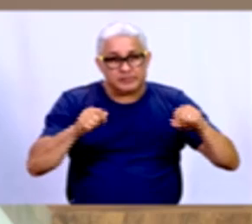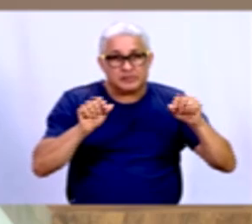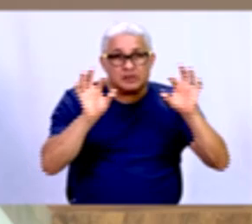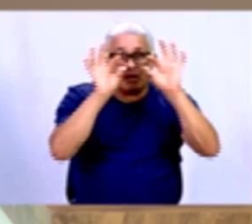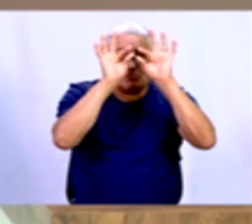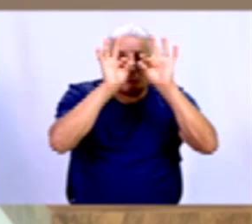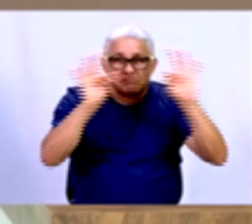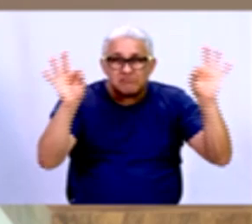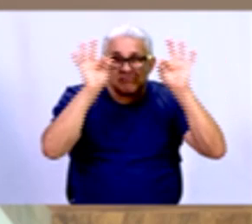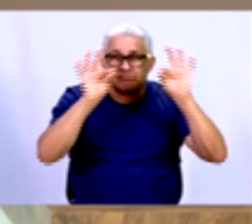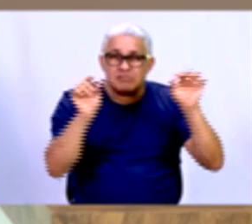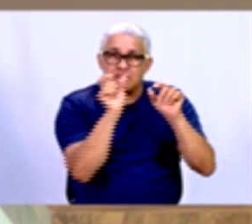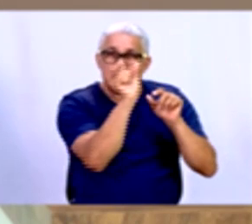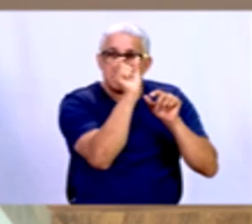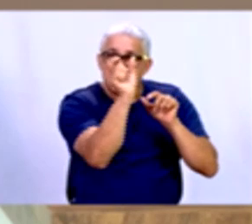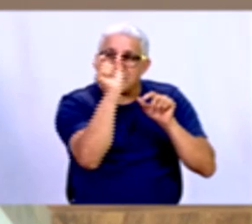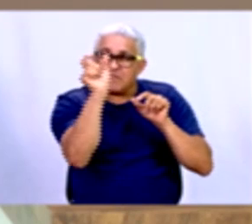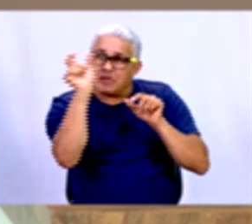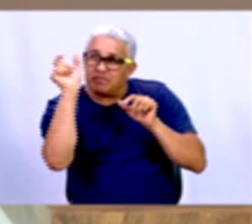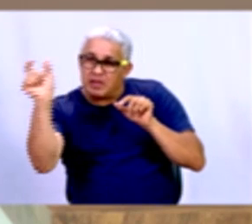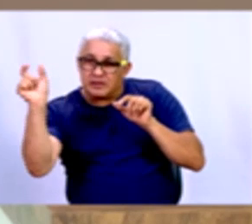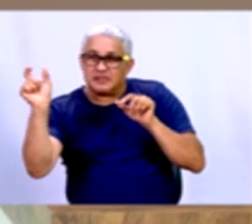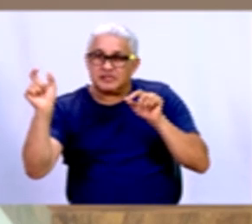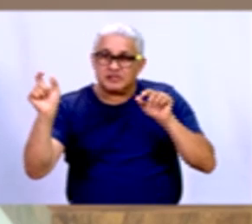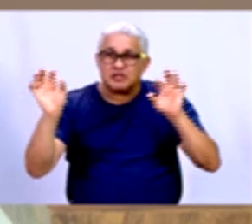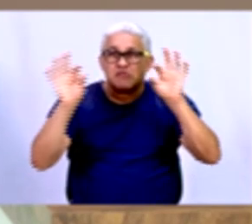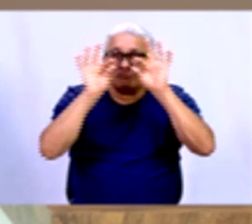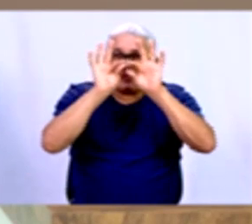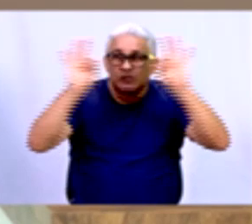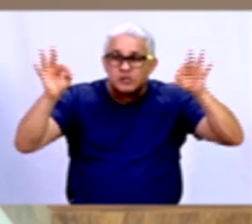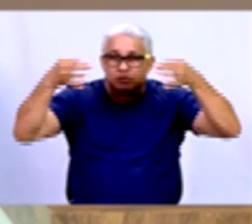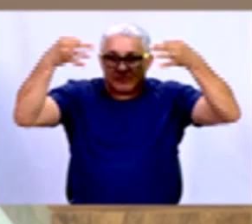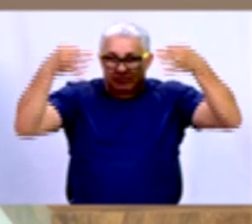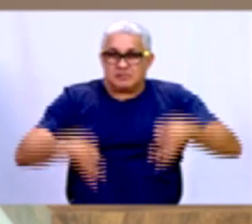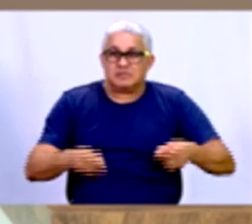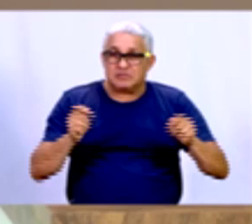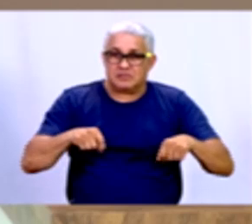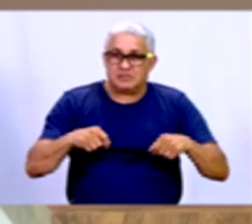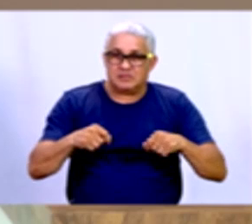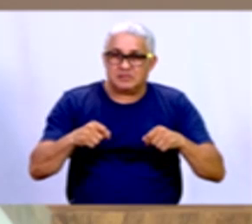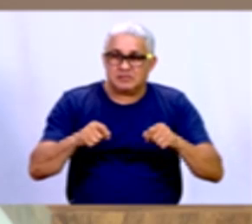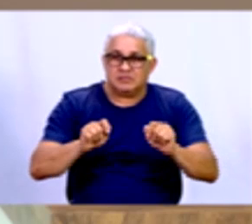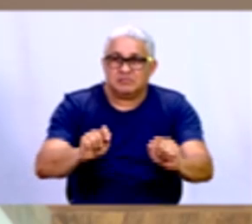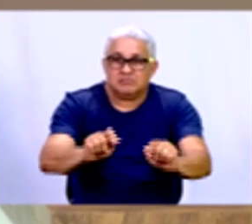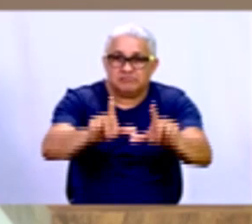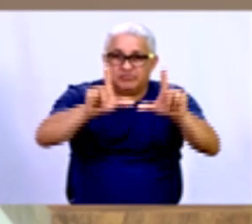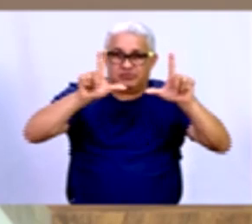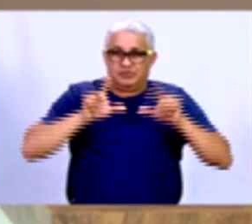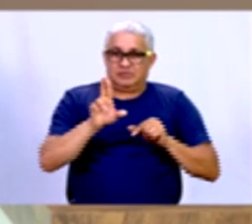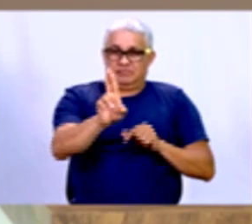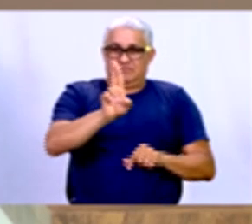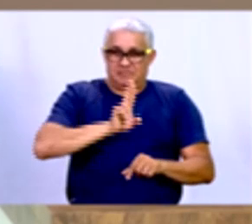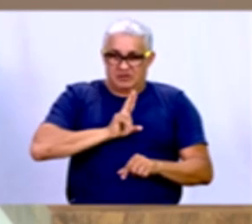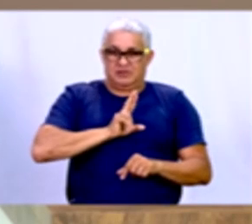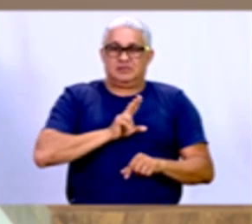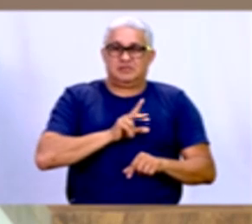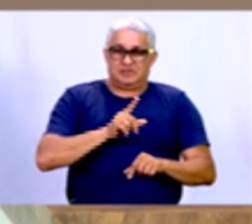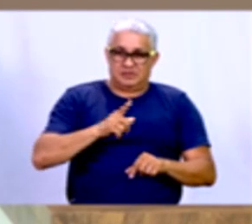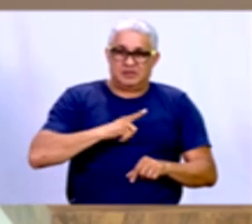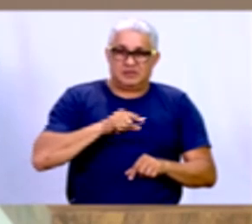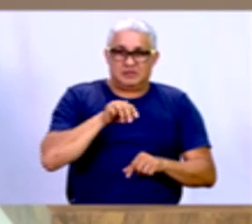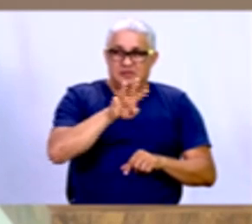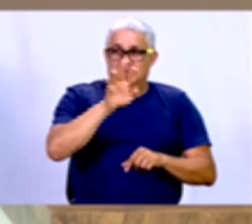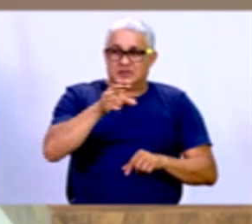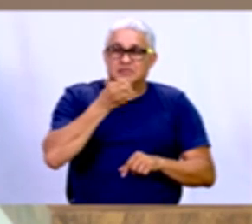elaborada, montando, né, palavras coesas, certamente trará bons resultados e sites que são muito acessados.